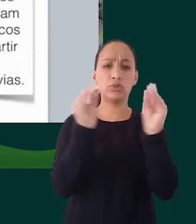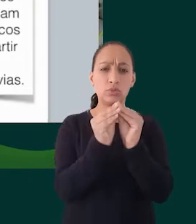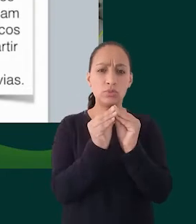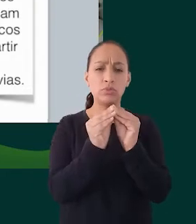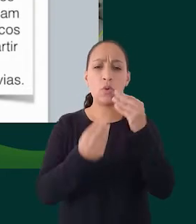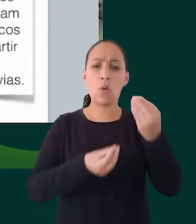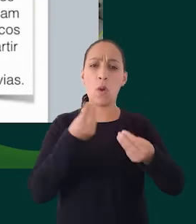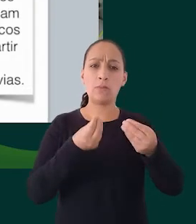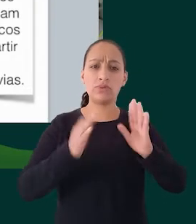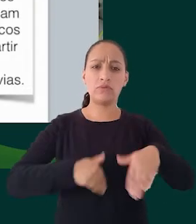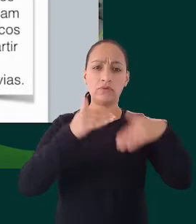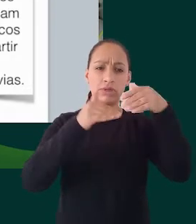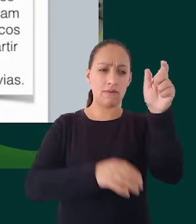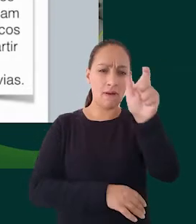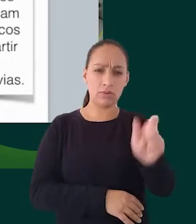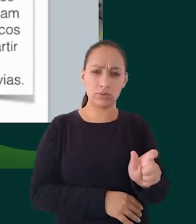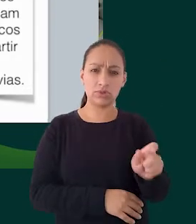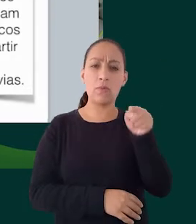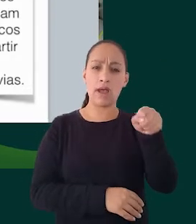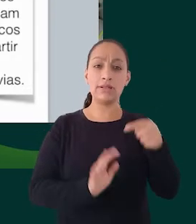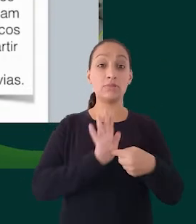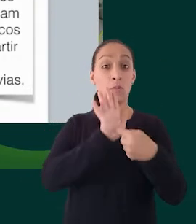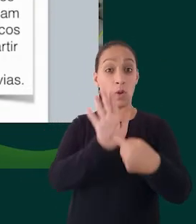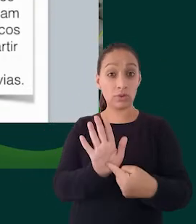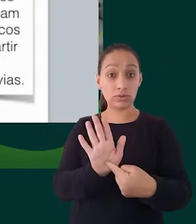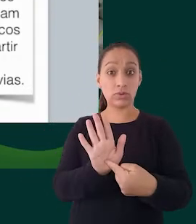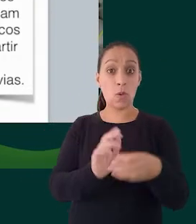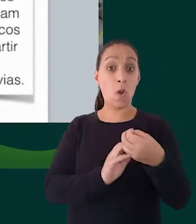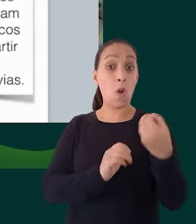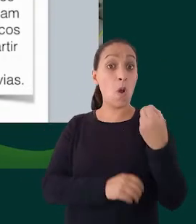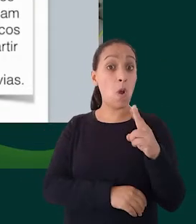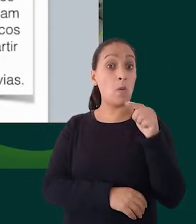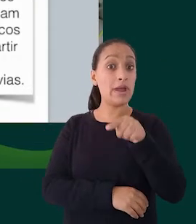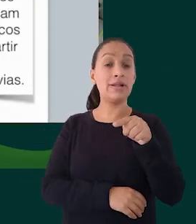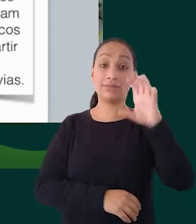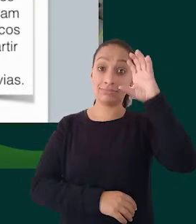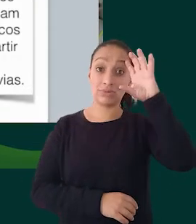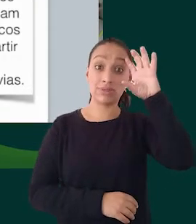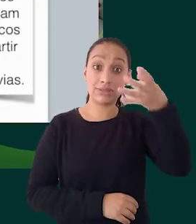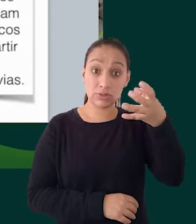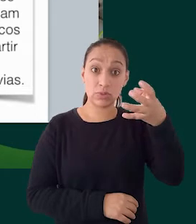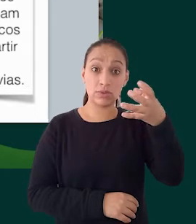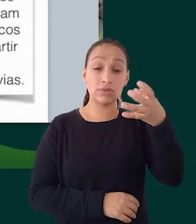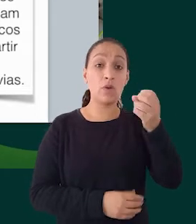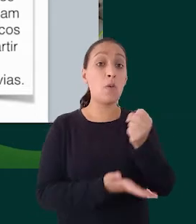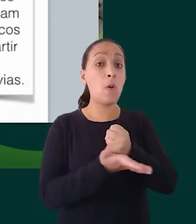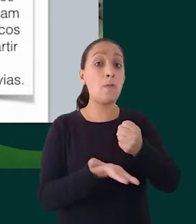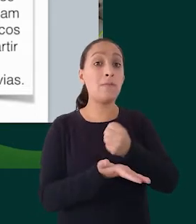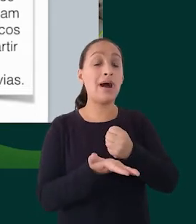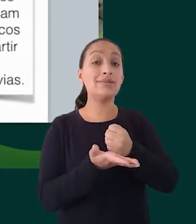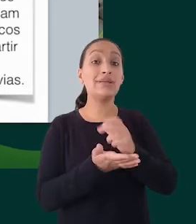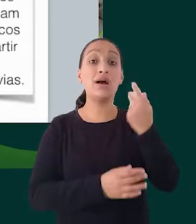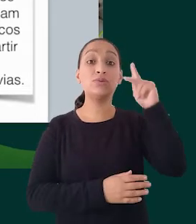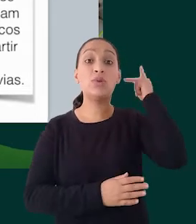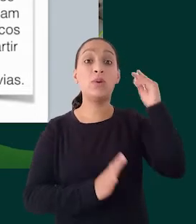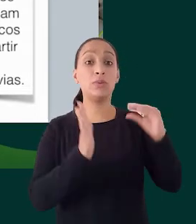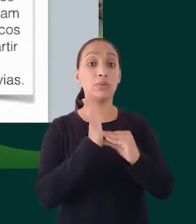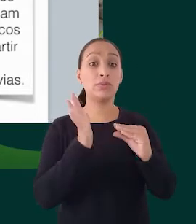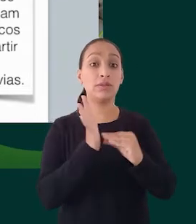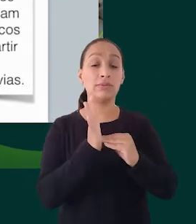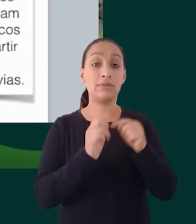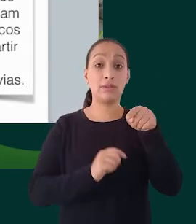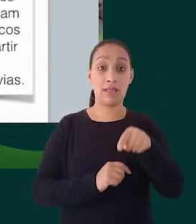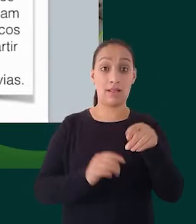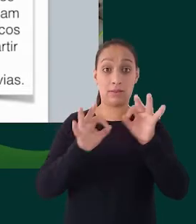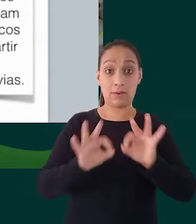algoritmos que fazem previsões e ou tomam decisões baseado em histórico de dados. Normalmente,